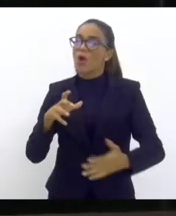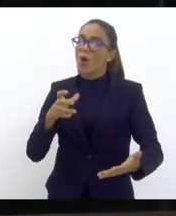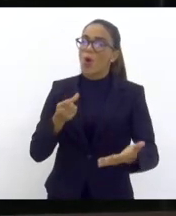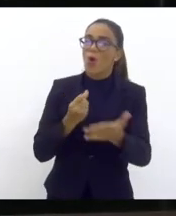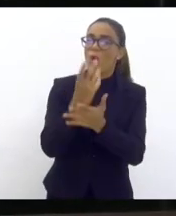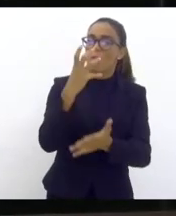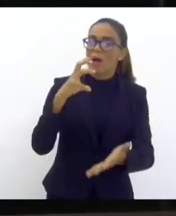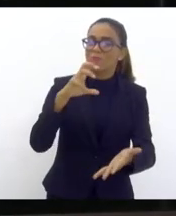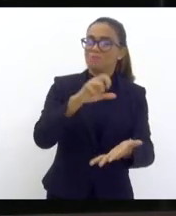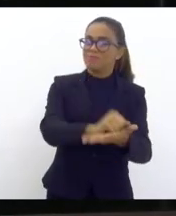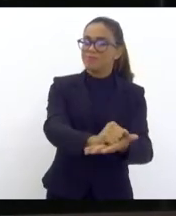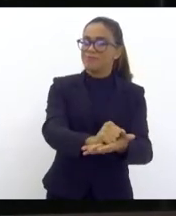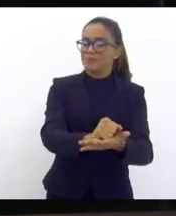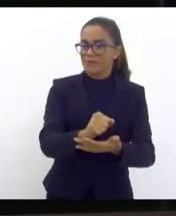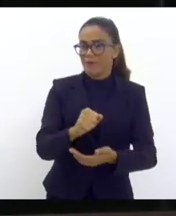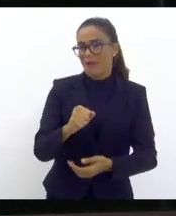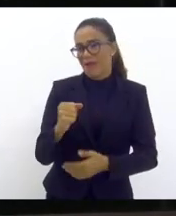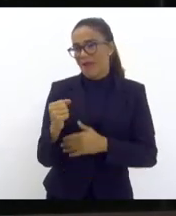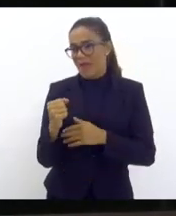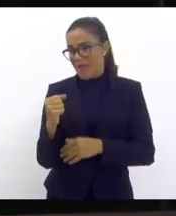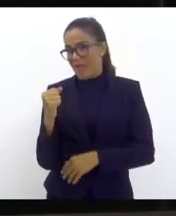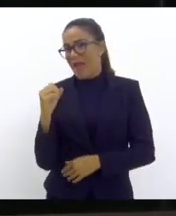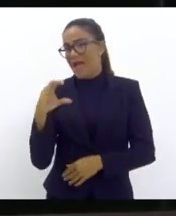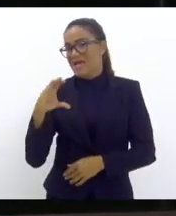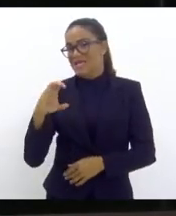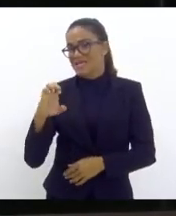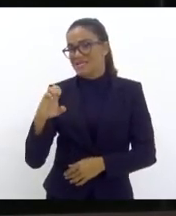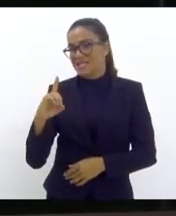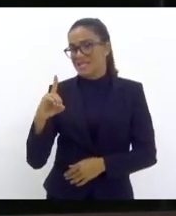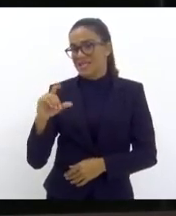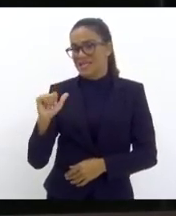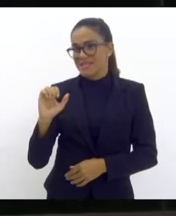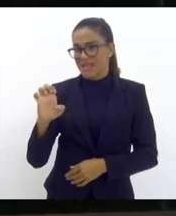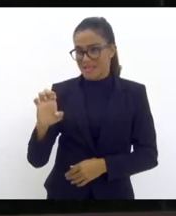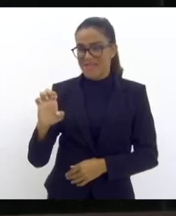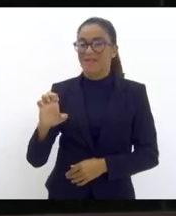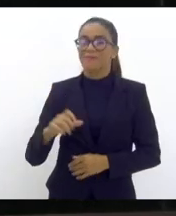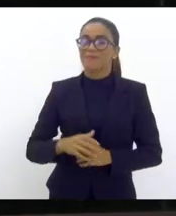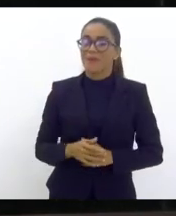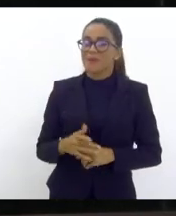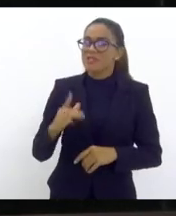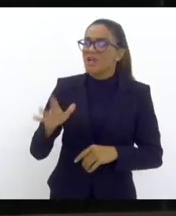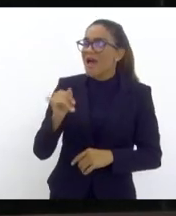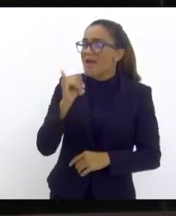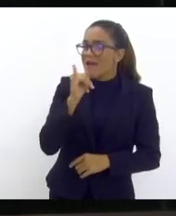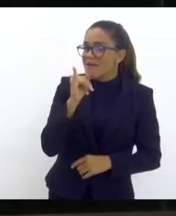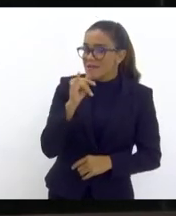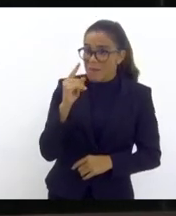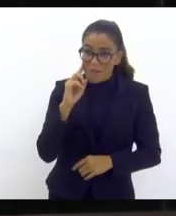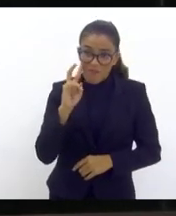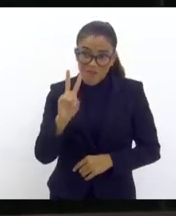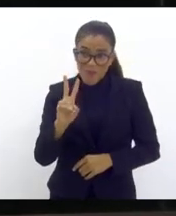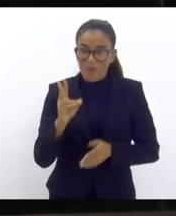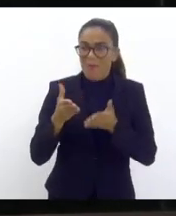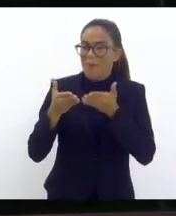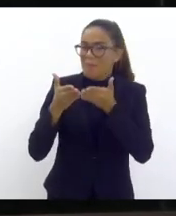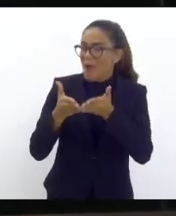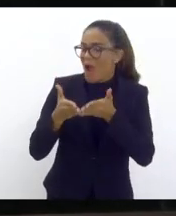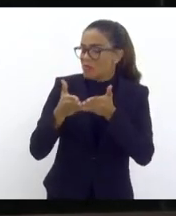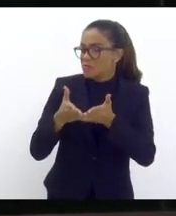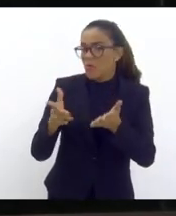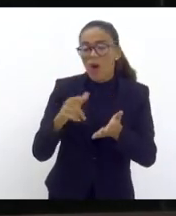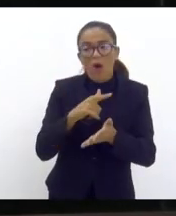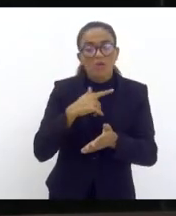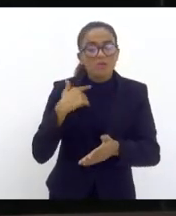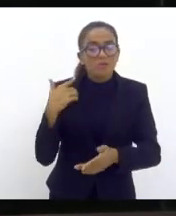conta privatização porque nós temos já exemplos com mais barcas que foi um caos